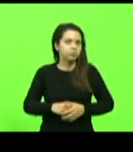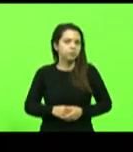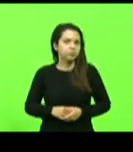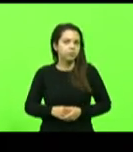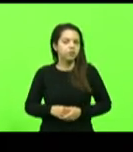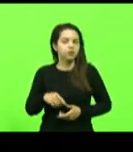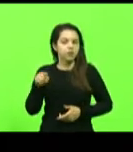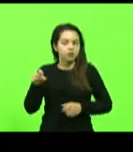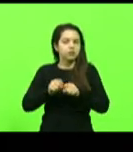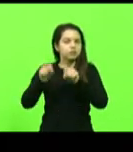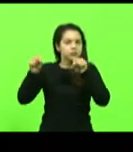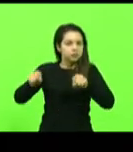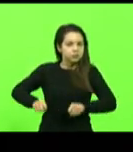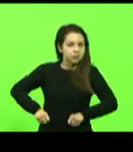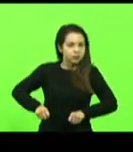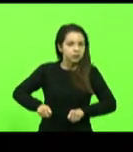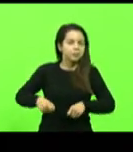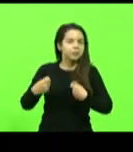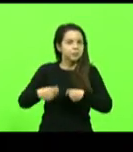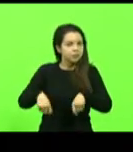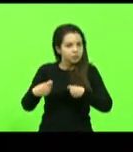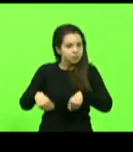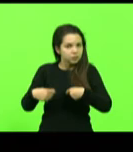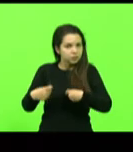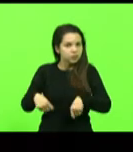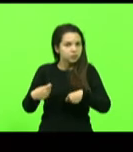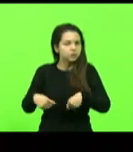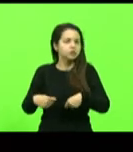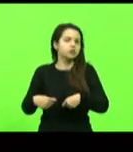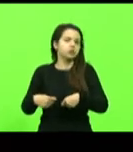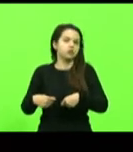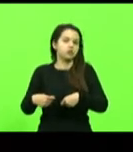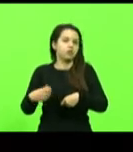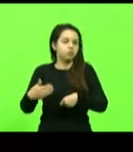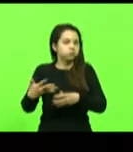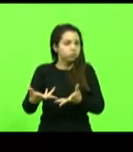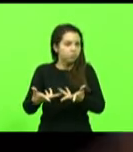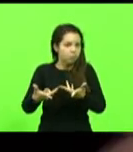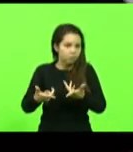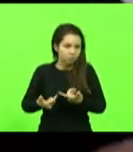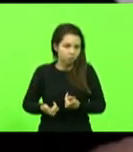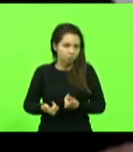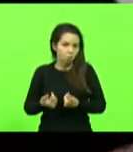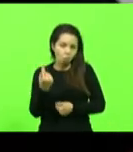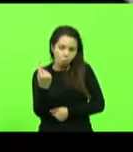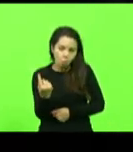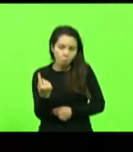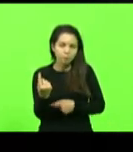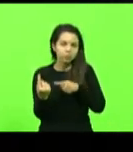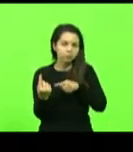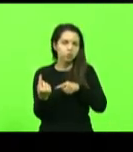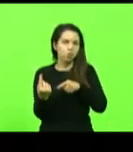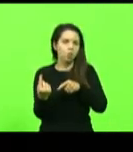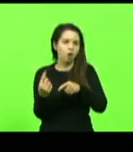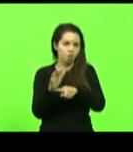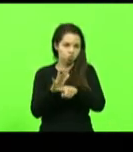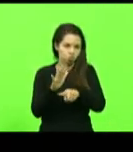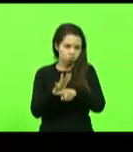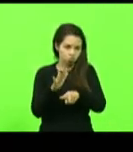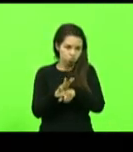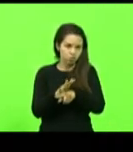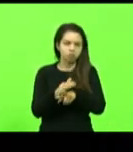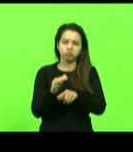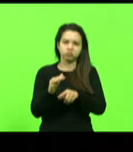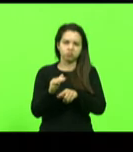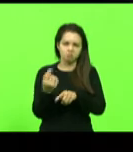O sistema não funciona com uma pessoa só. E não adianta me dizer, ah, não tem como, não